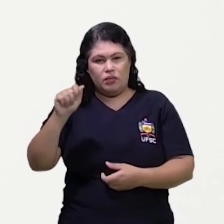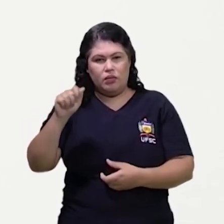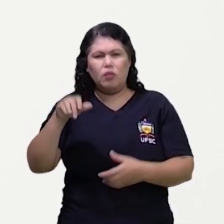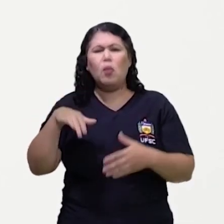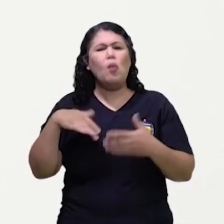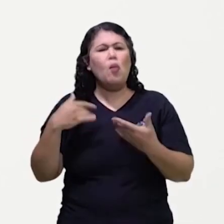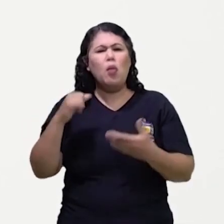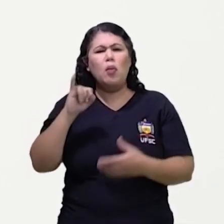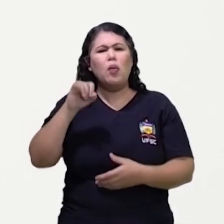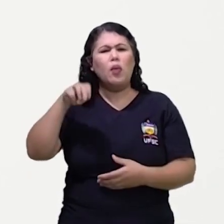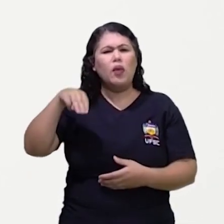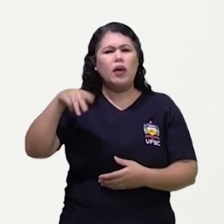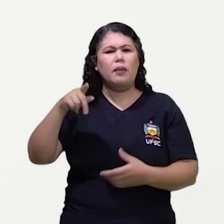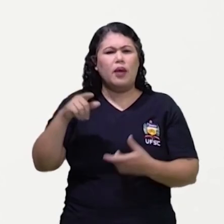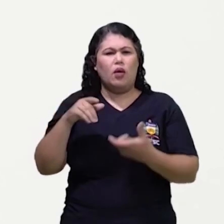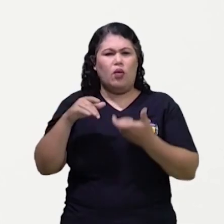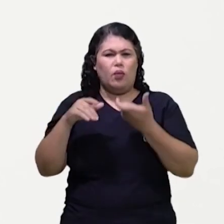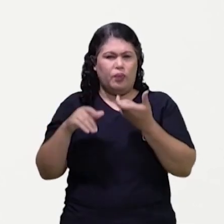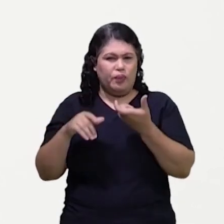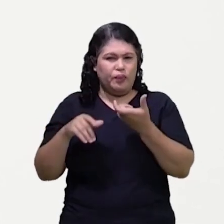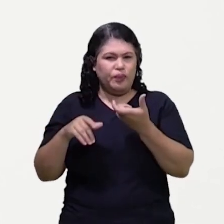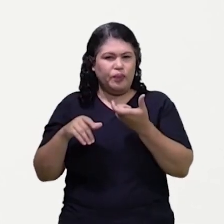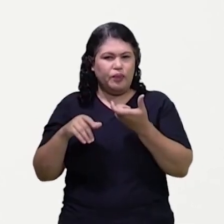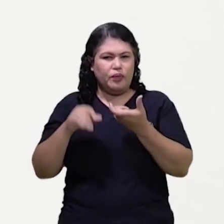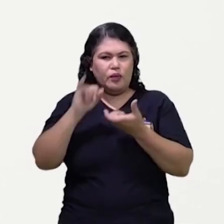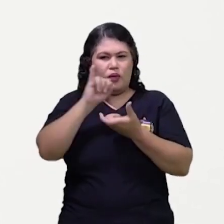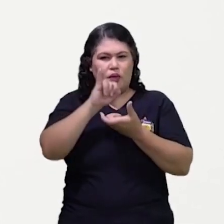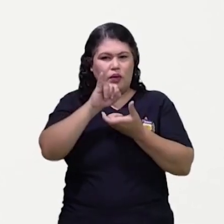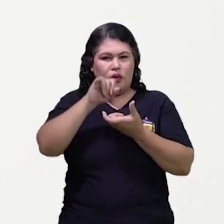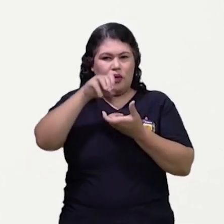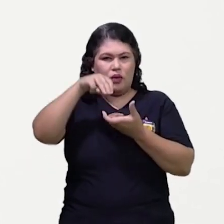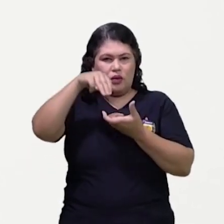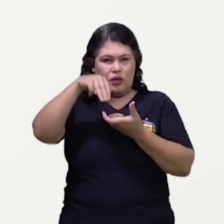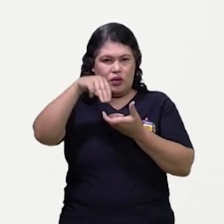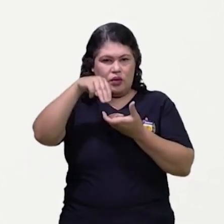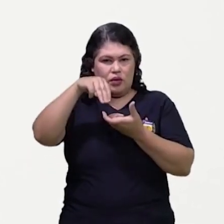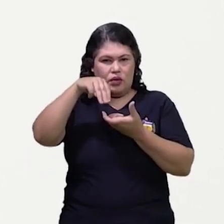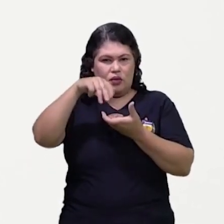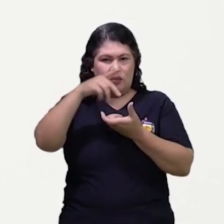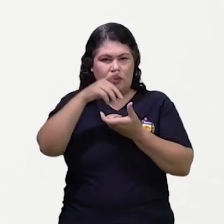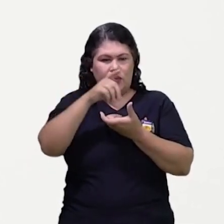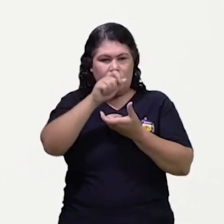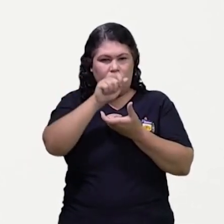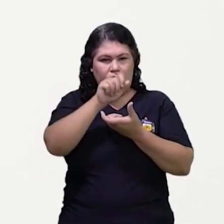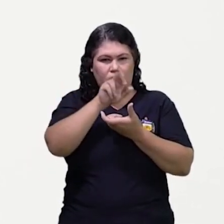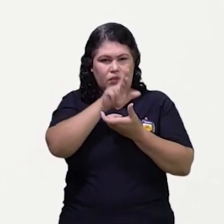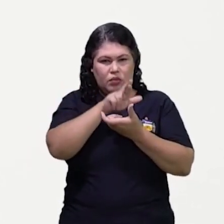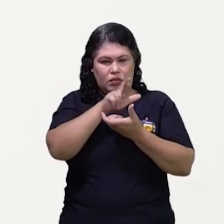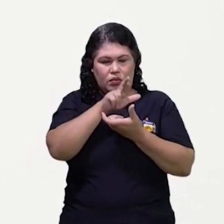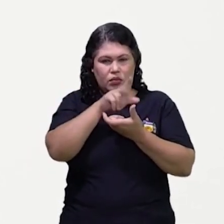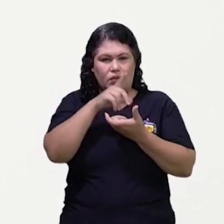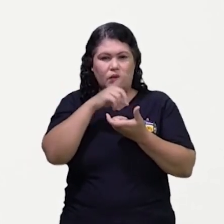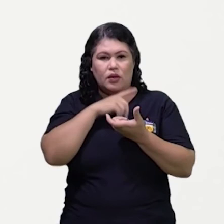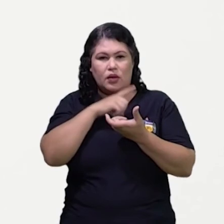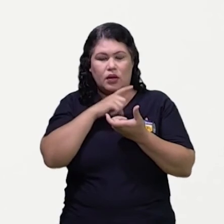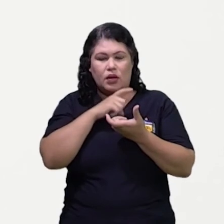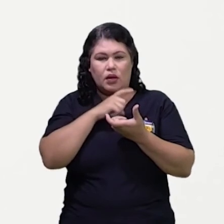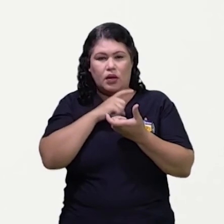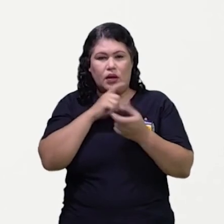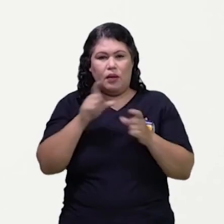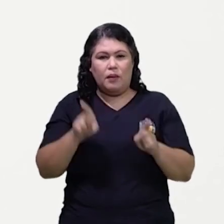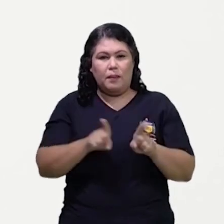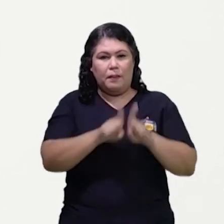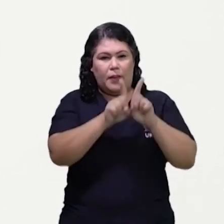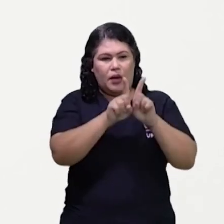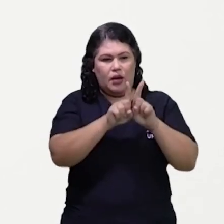Ímpar. Como é ímpar aqui, professora? Ó, é aqui, ó. Tá vendo esses dois aqui são iguais, ó? Pares. Pares. Ele